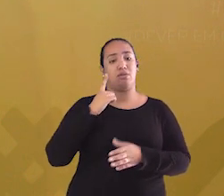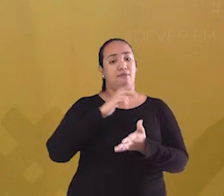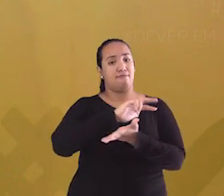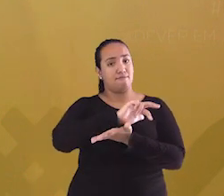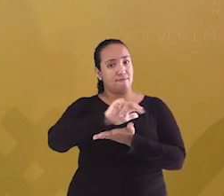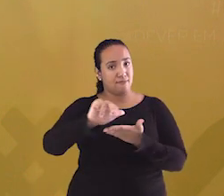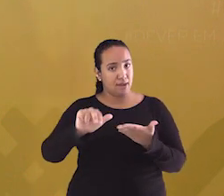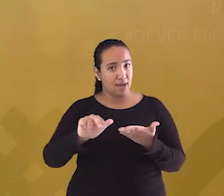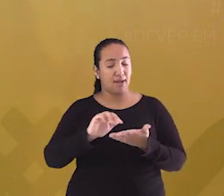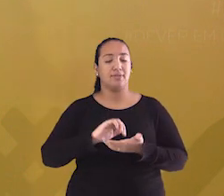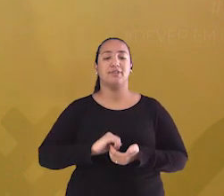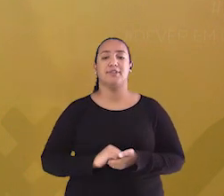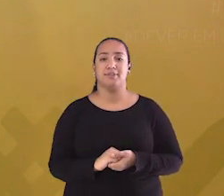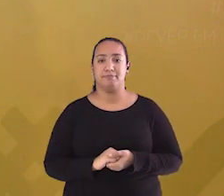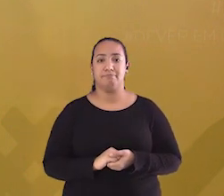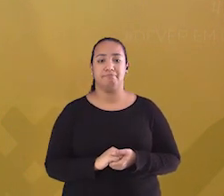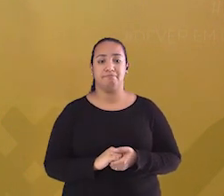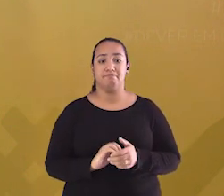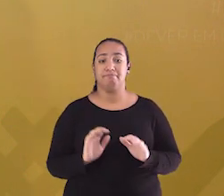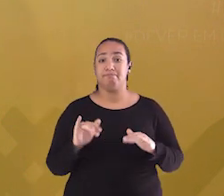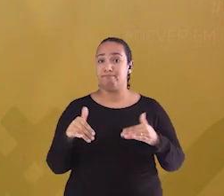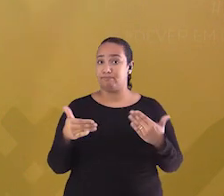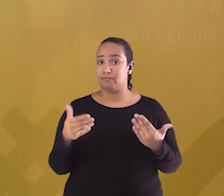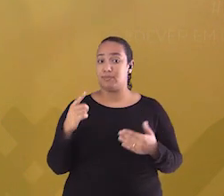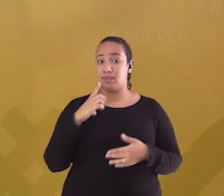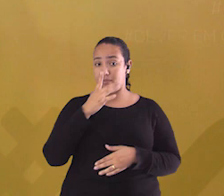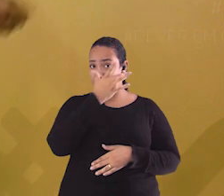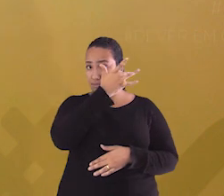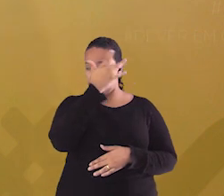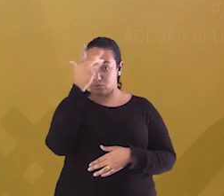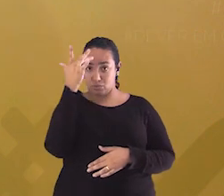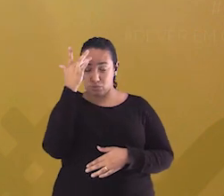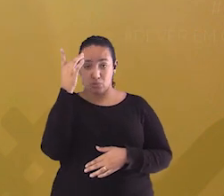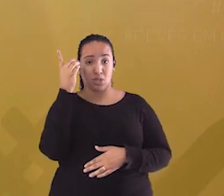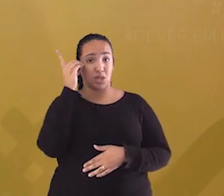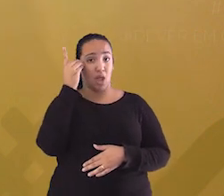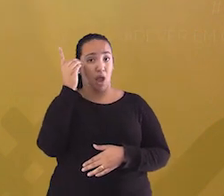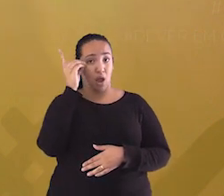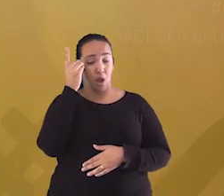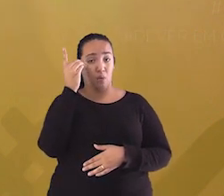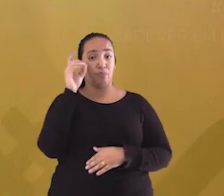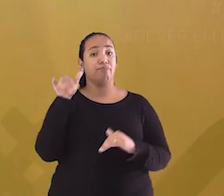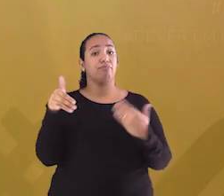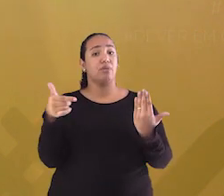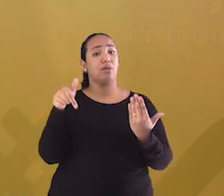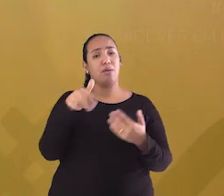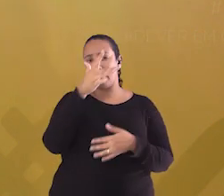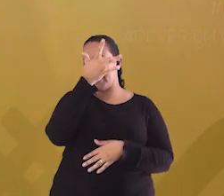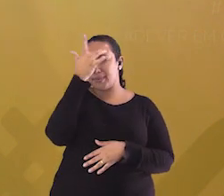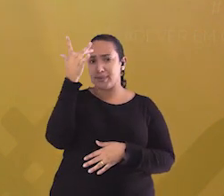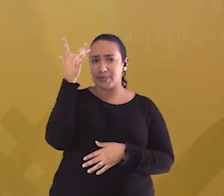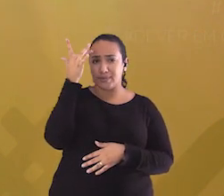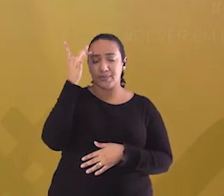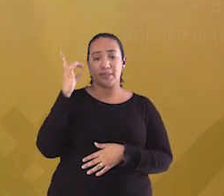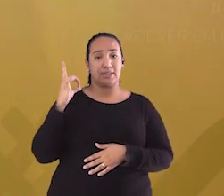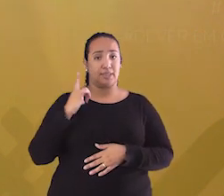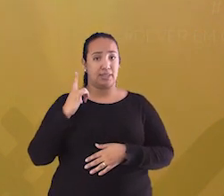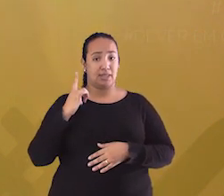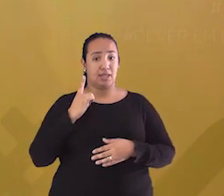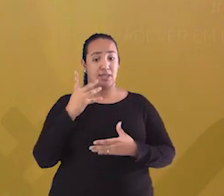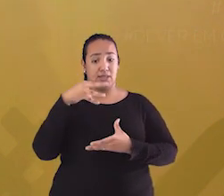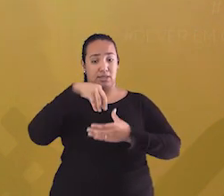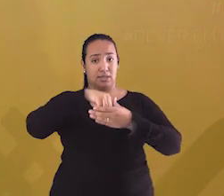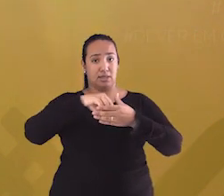né? Dentre elas, existem pessoas com síndrome de Down. Essas pessoas apresentam uma condição genética,